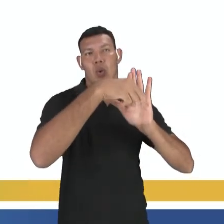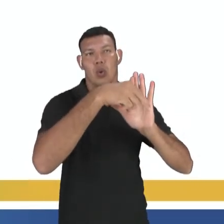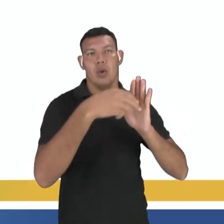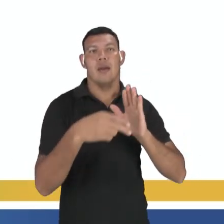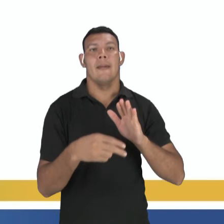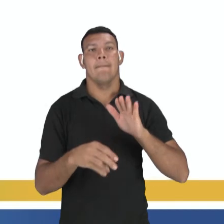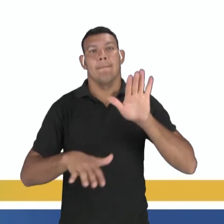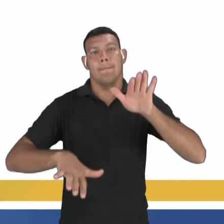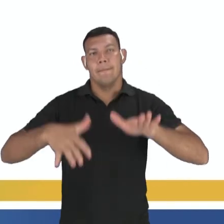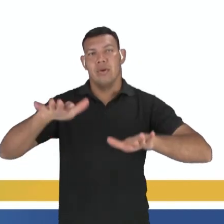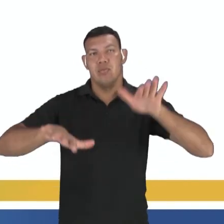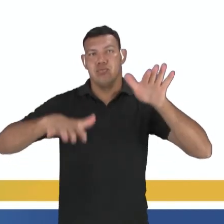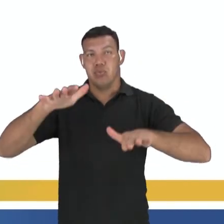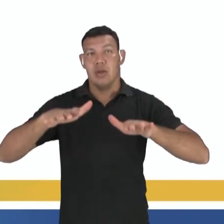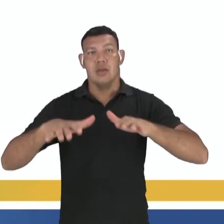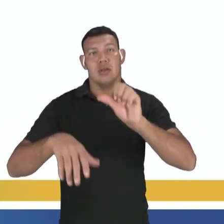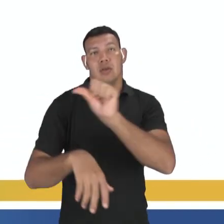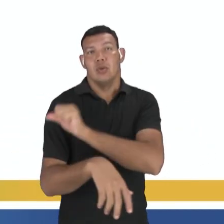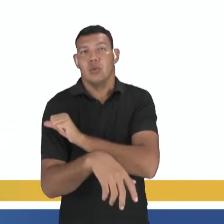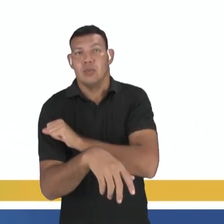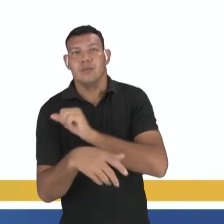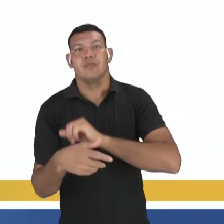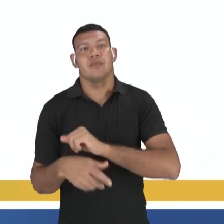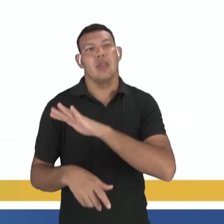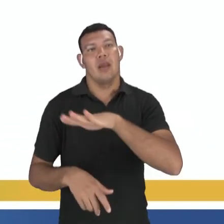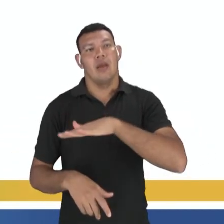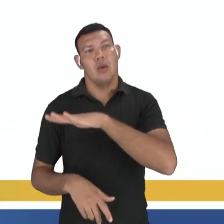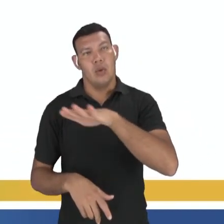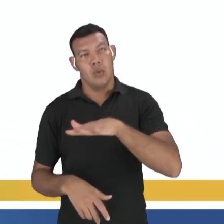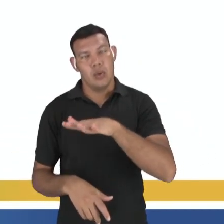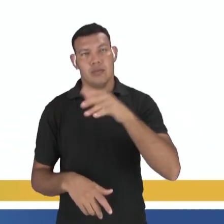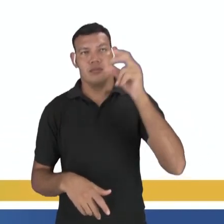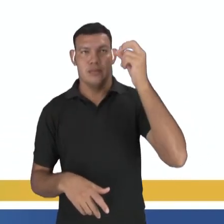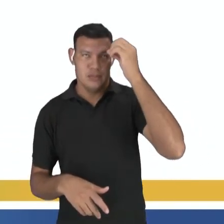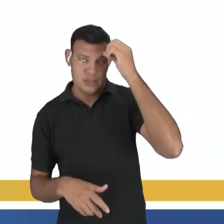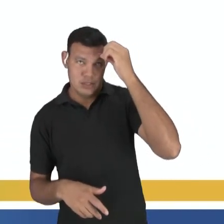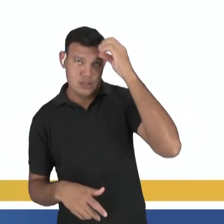maior nota que ele tirou, gente? 670. Qual foi a menor?